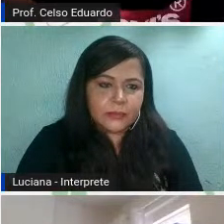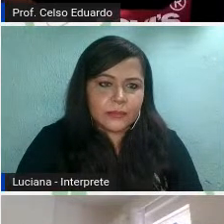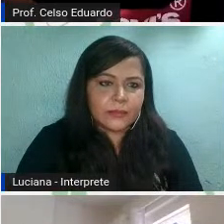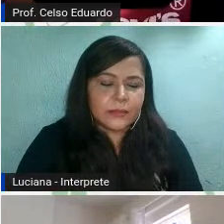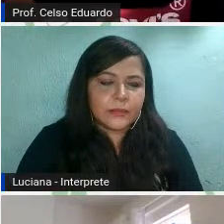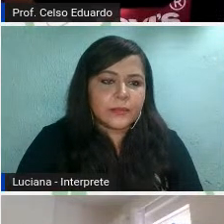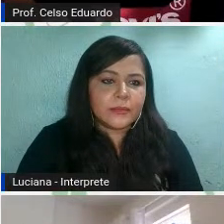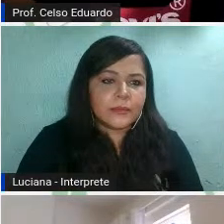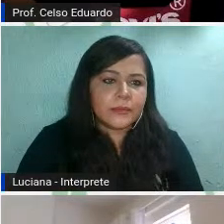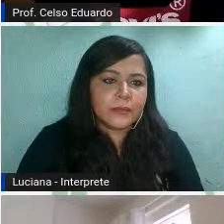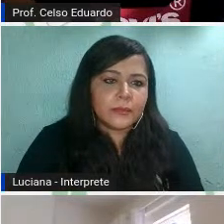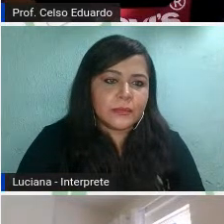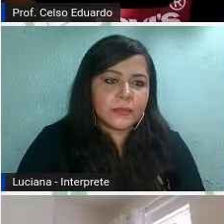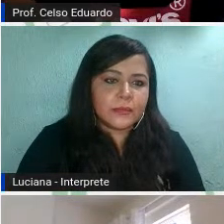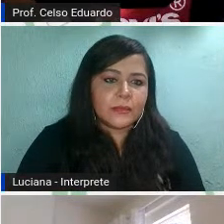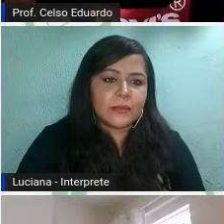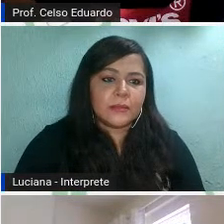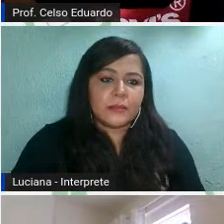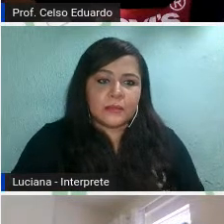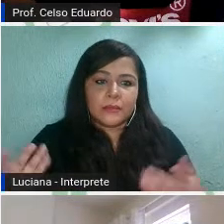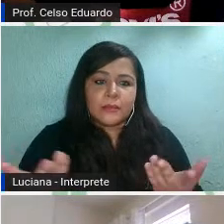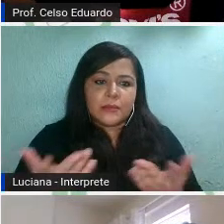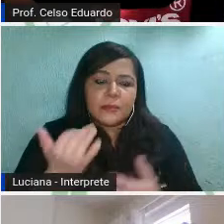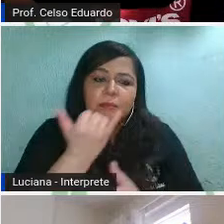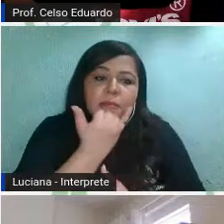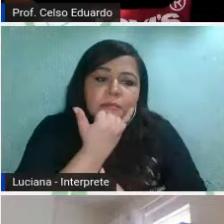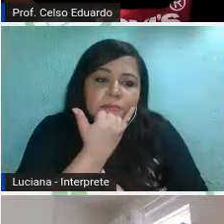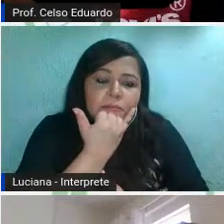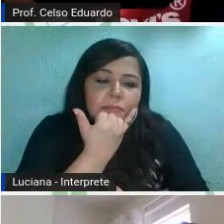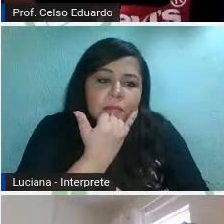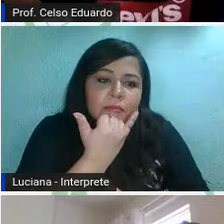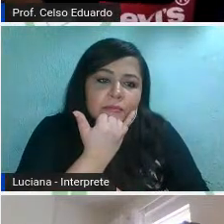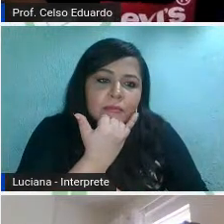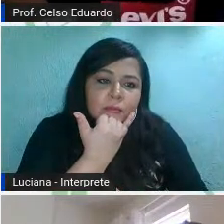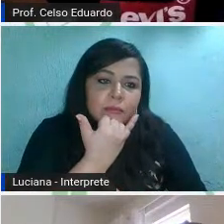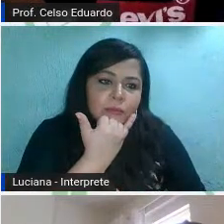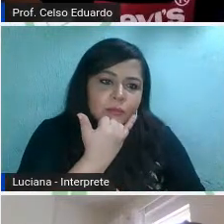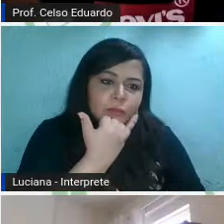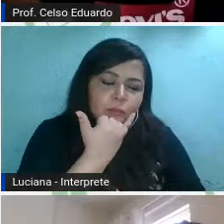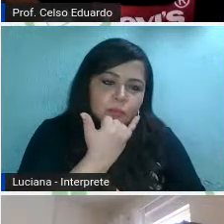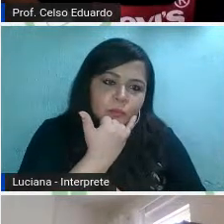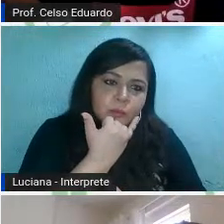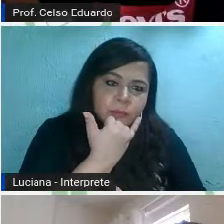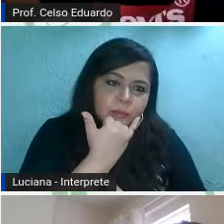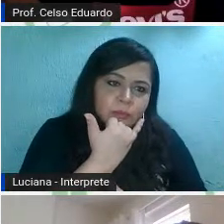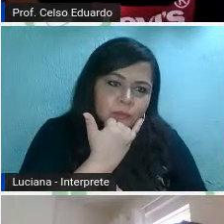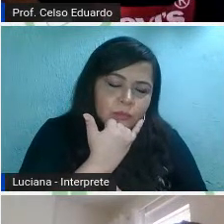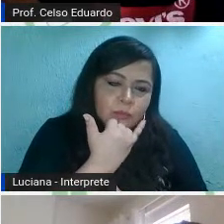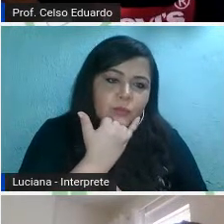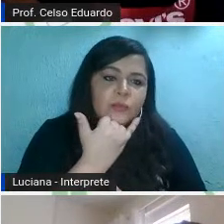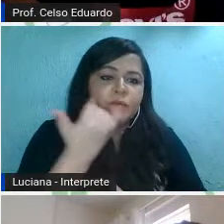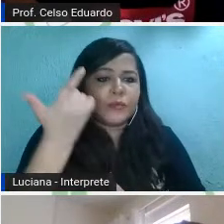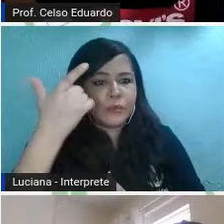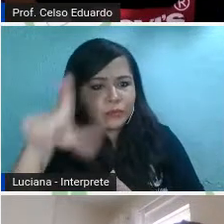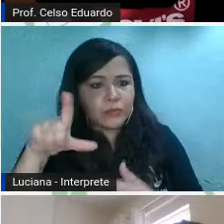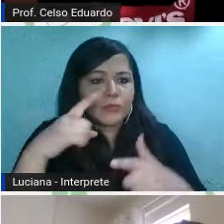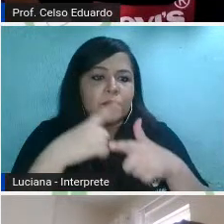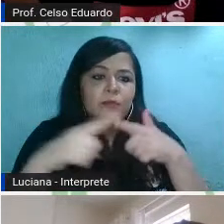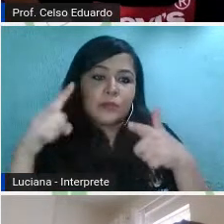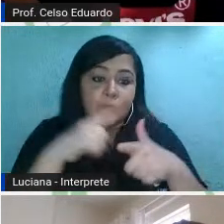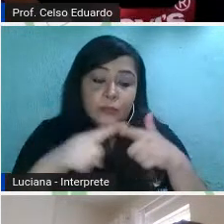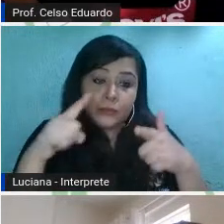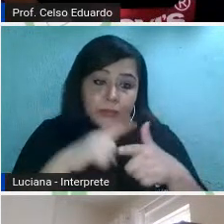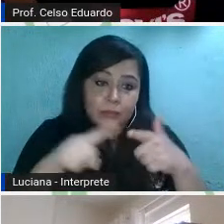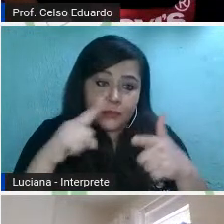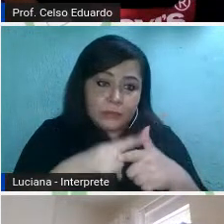Pessoal, pedimos a compreensão de gente, todos. Peço desculpas. Peço desculpas. Houve novamente um problema aqui. Vou pedir.